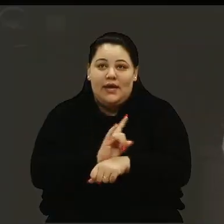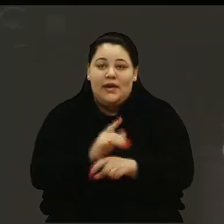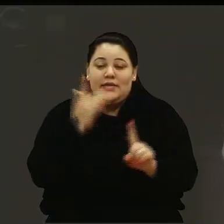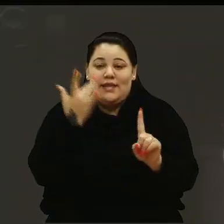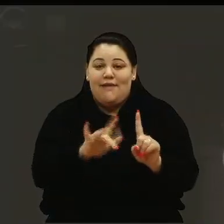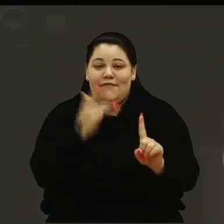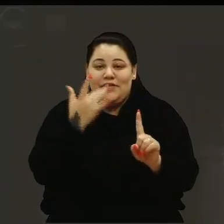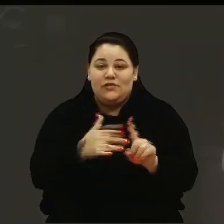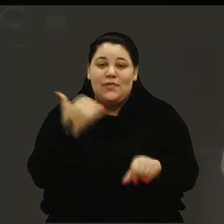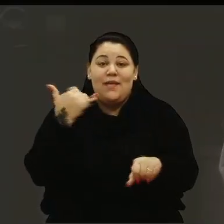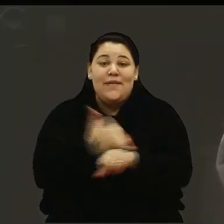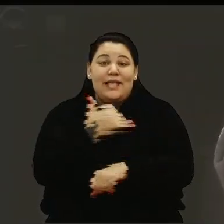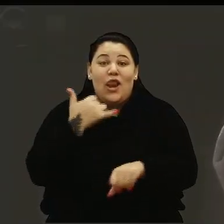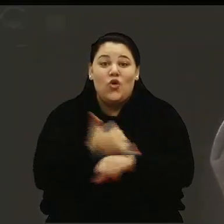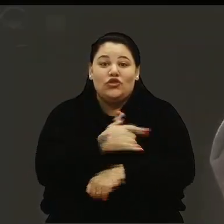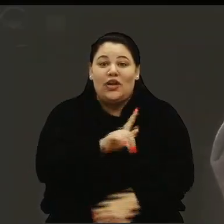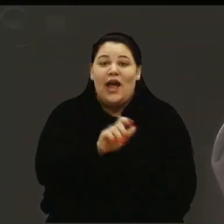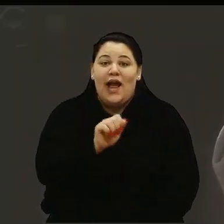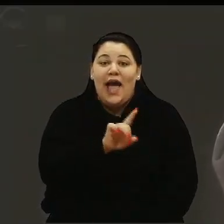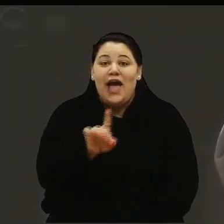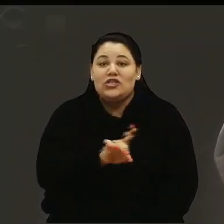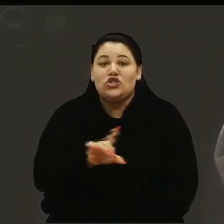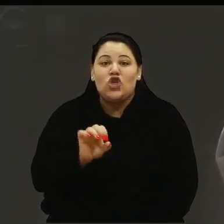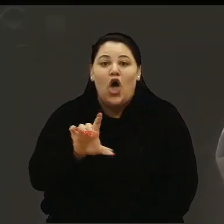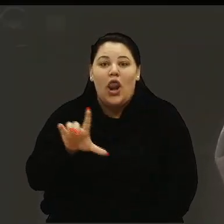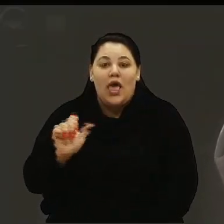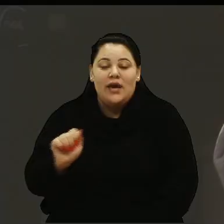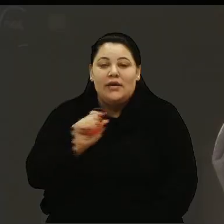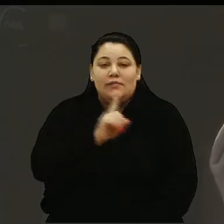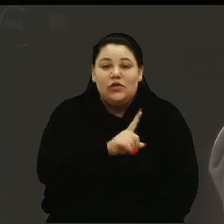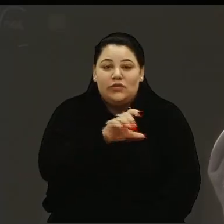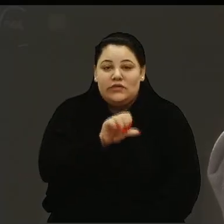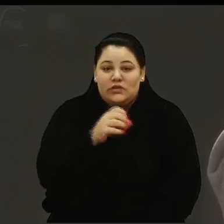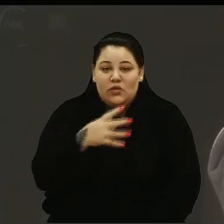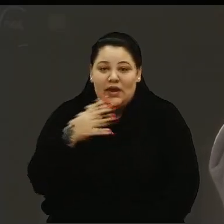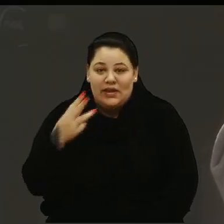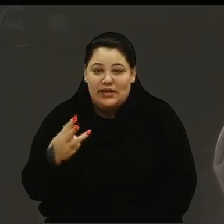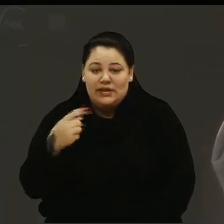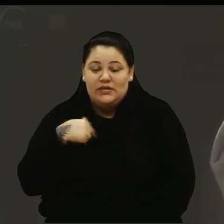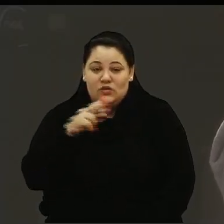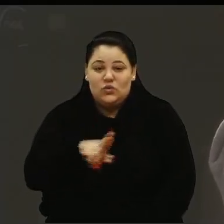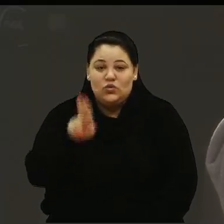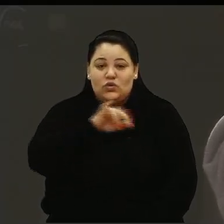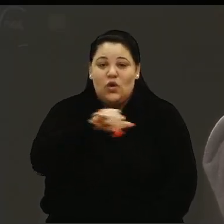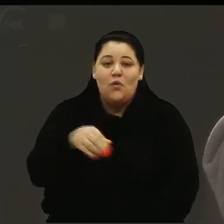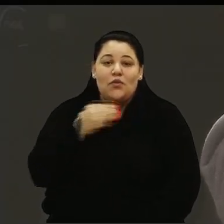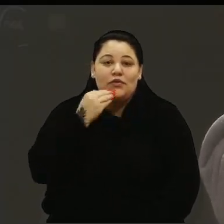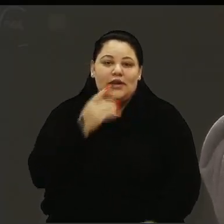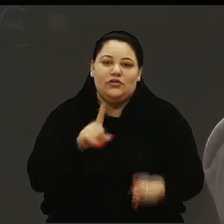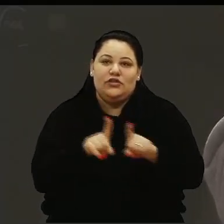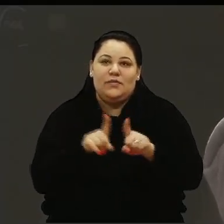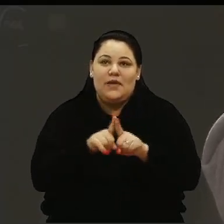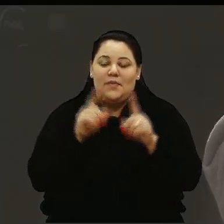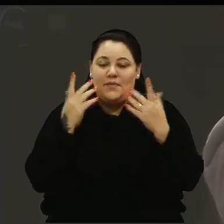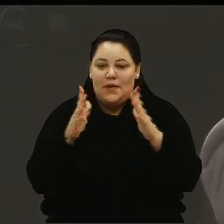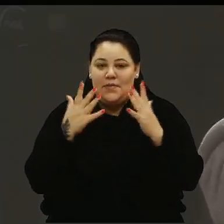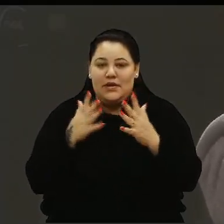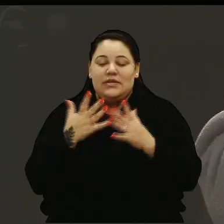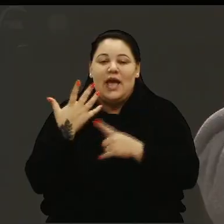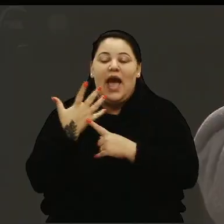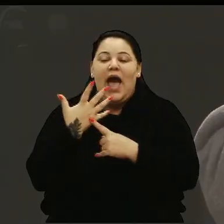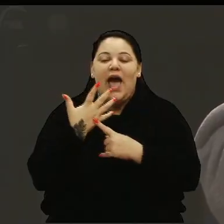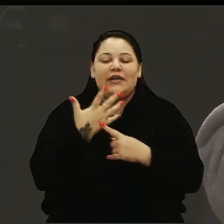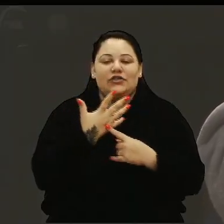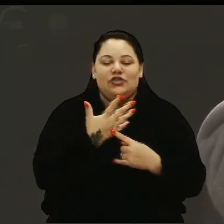Gasola em 1943, em que eu utilizo essa oportunidade para parabenizar a grande artista desse